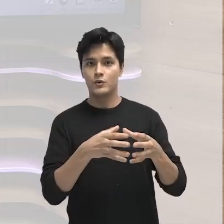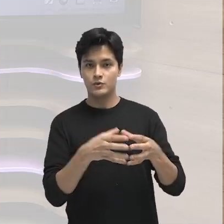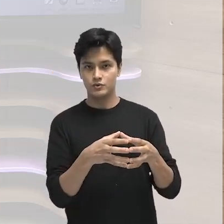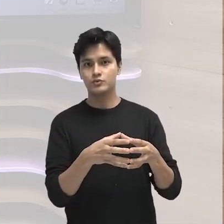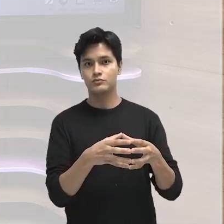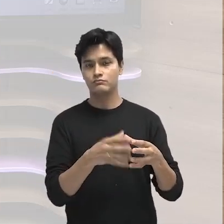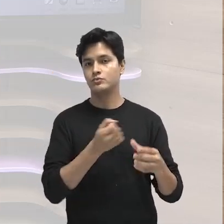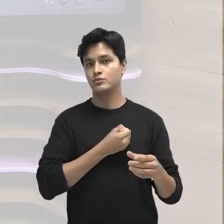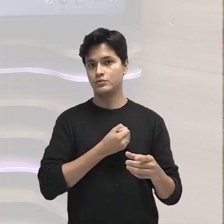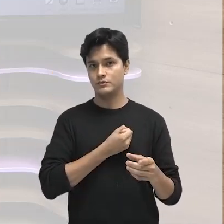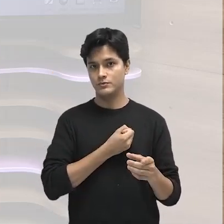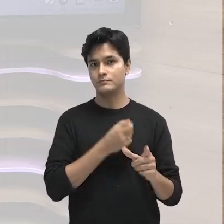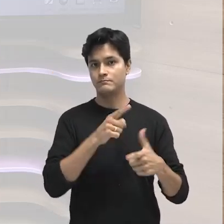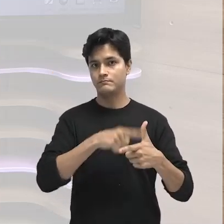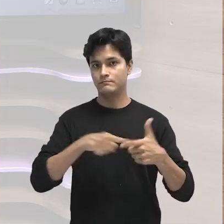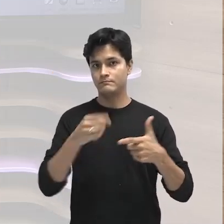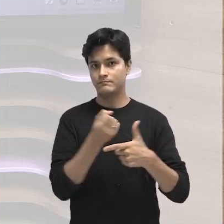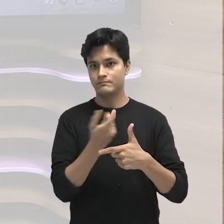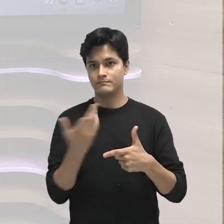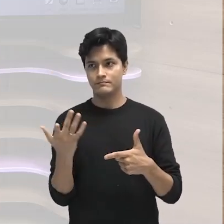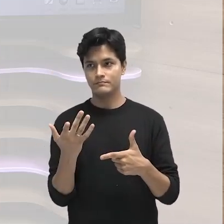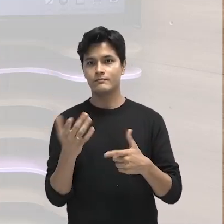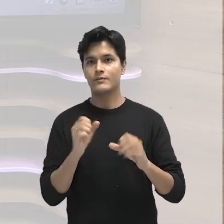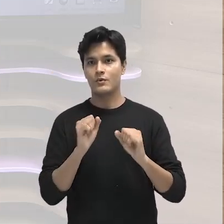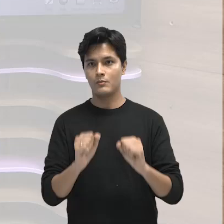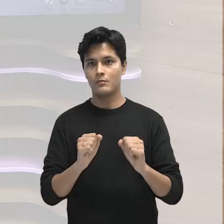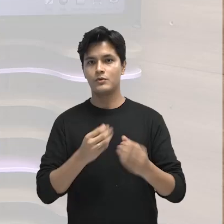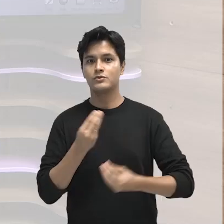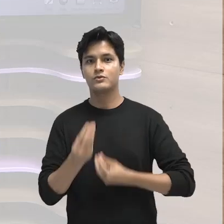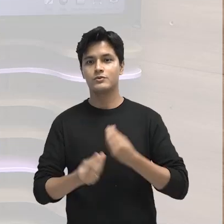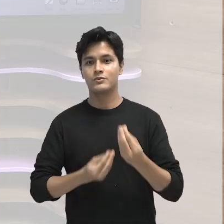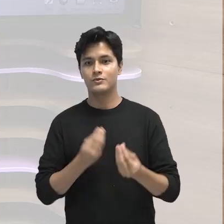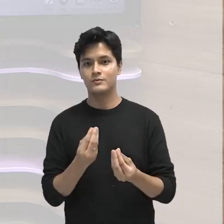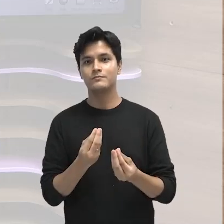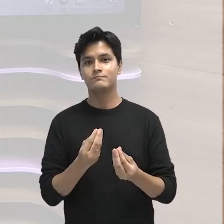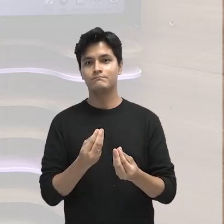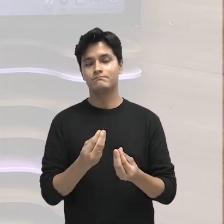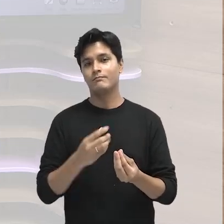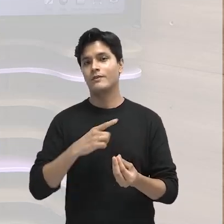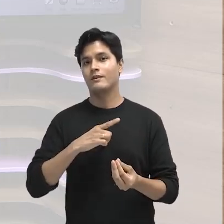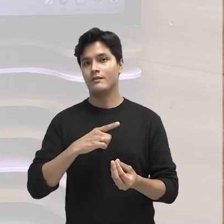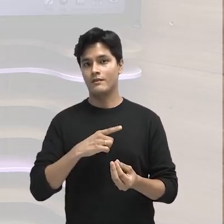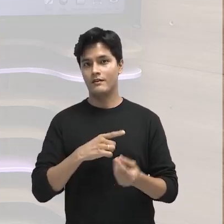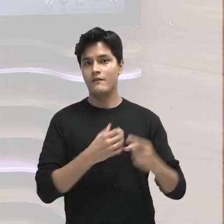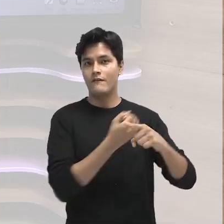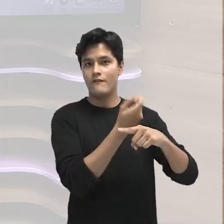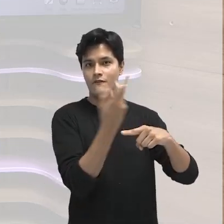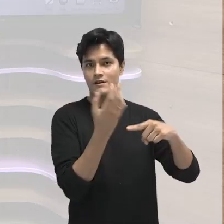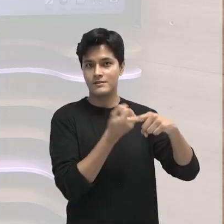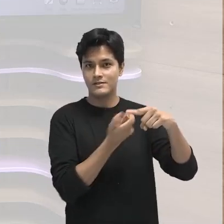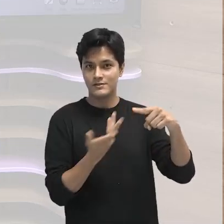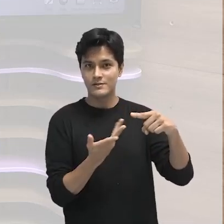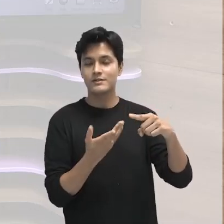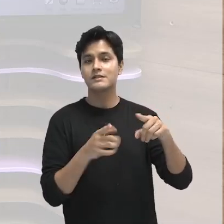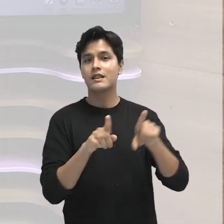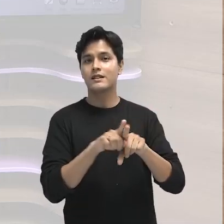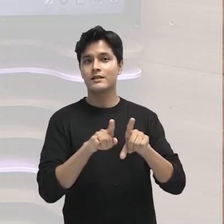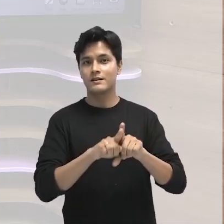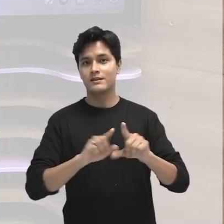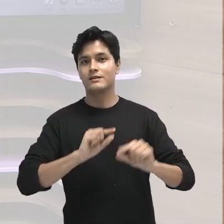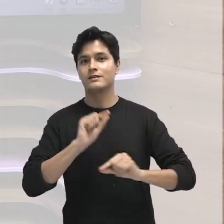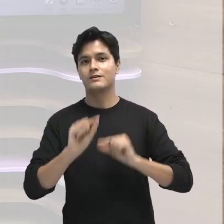números que podem ser escritos em forma de fração. E, além também das frações, a gente tem aqui